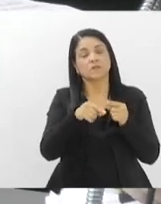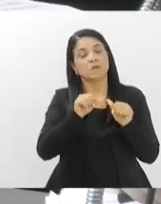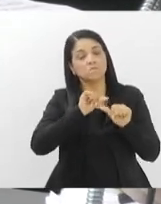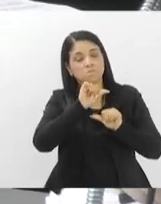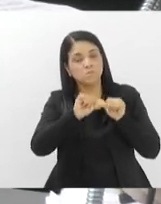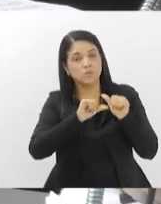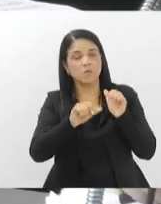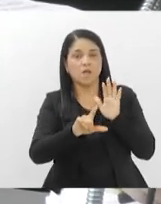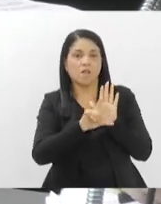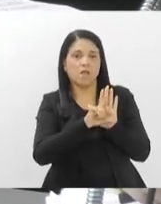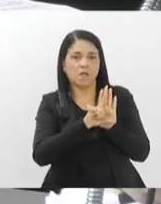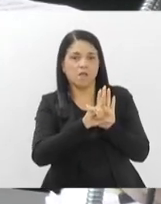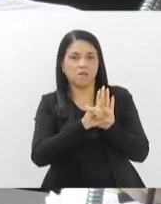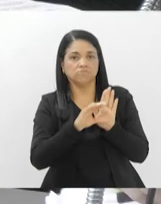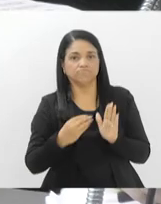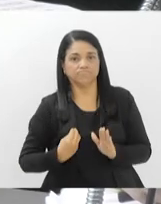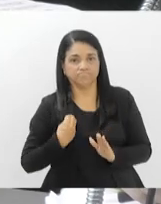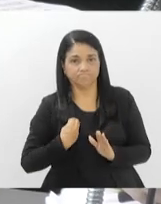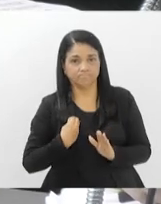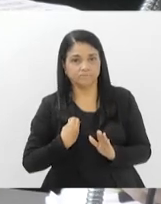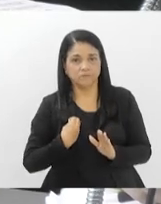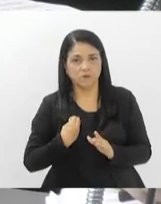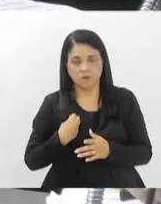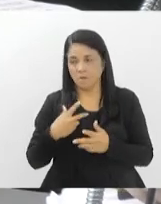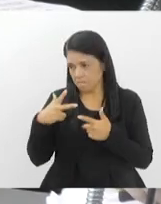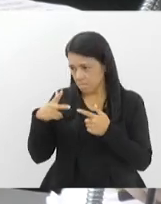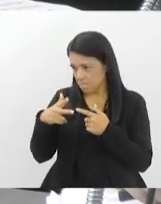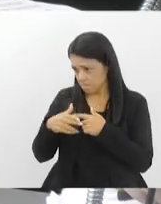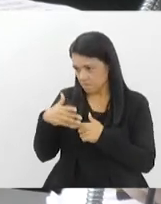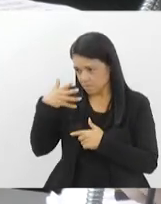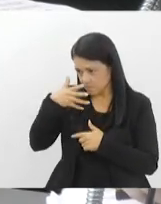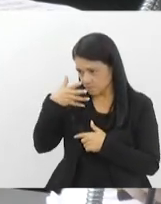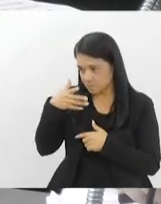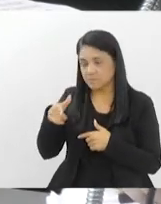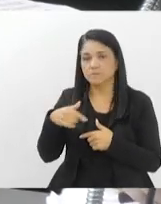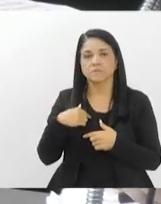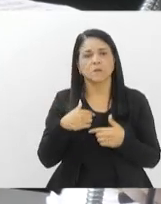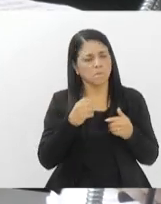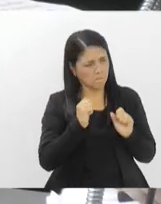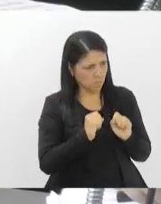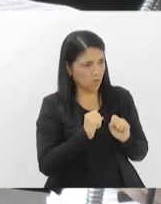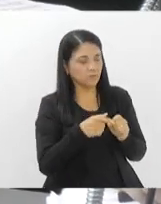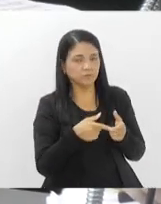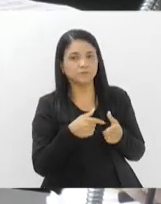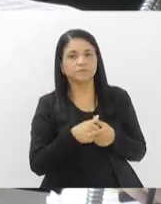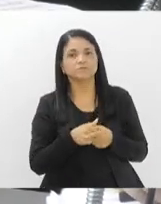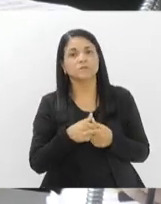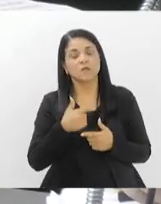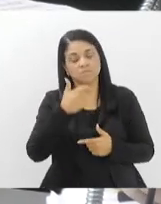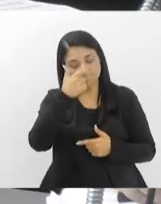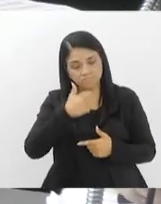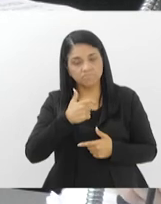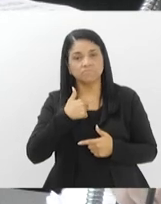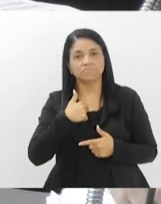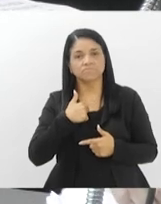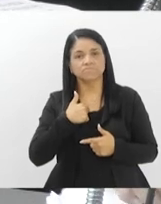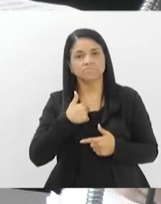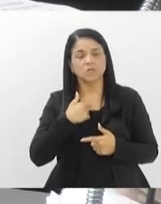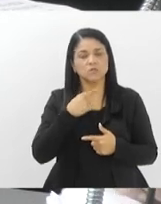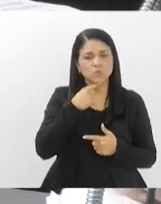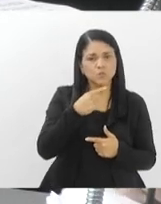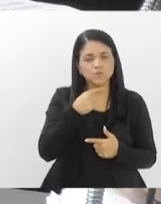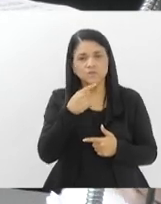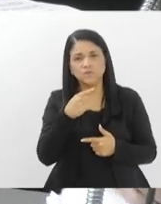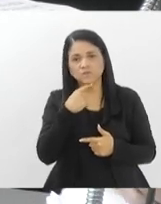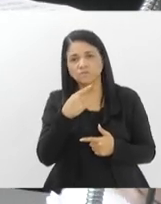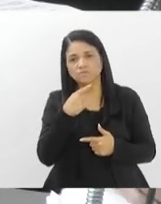lei já existente no sentido... Posso de... fazer uma pequena parte na fala de Vossa Excelência? Lógico, por favor. Eu, de fato, fiquei muito em dúvida